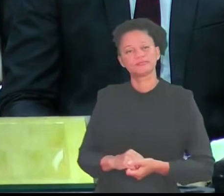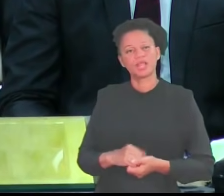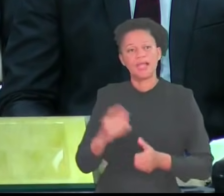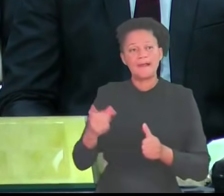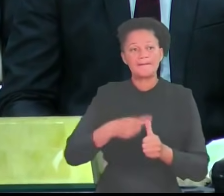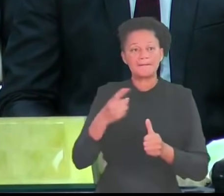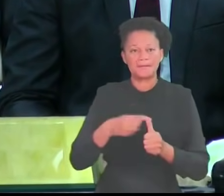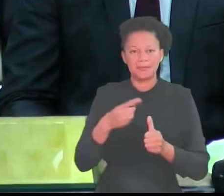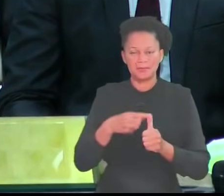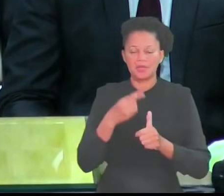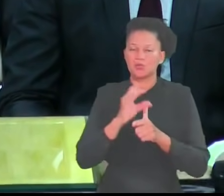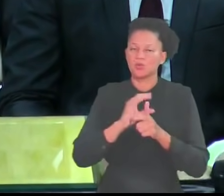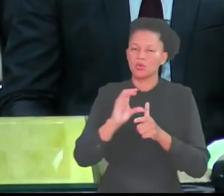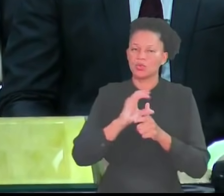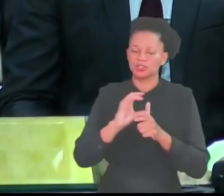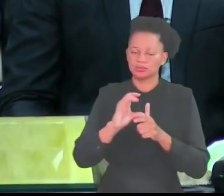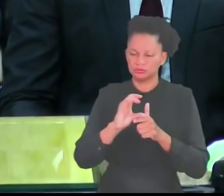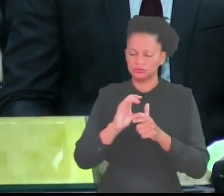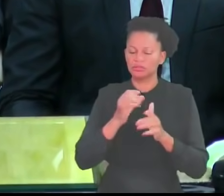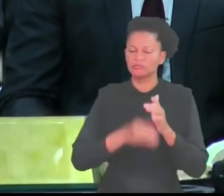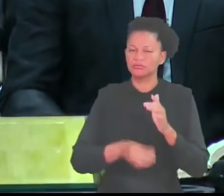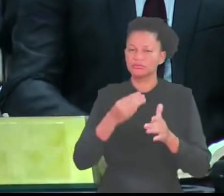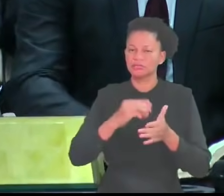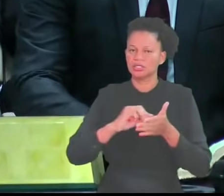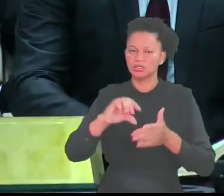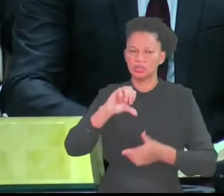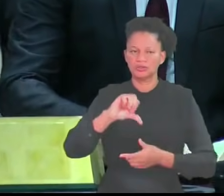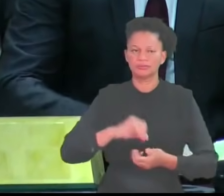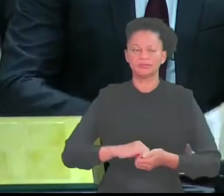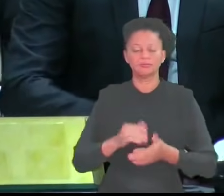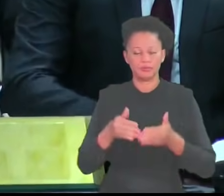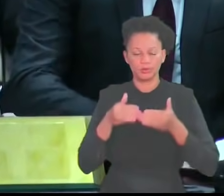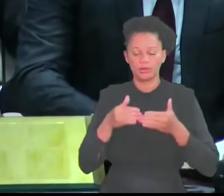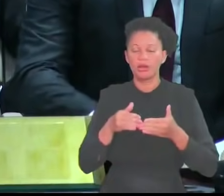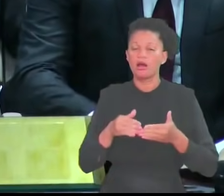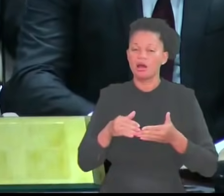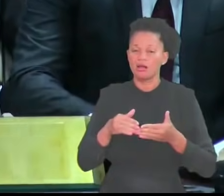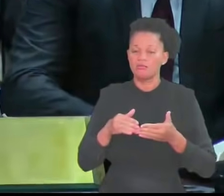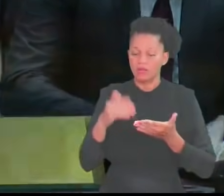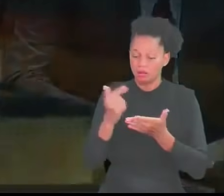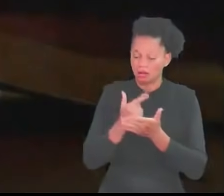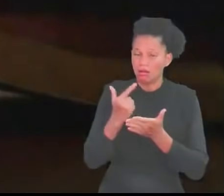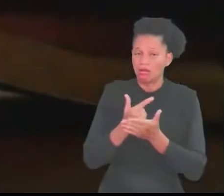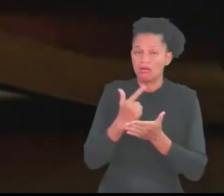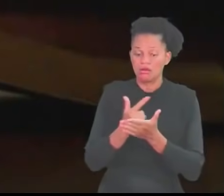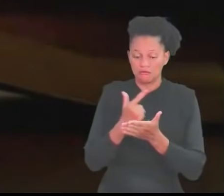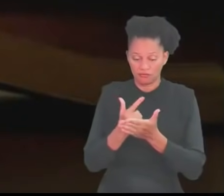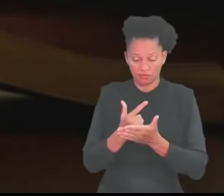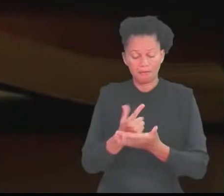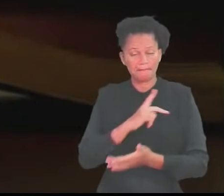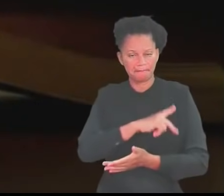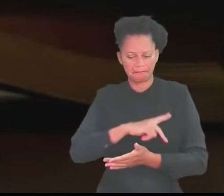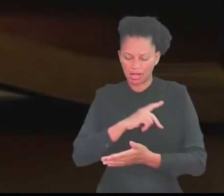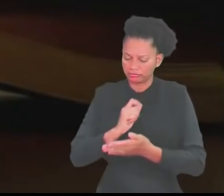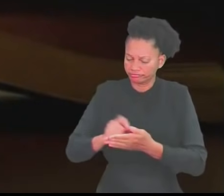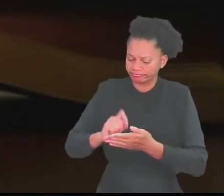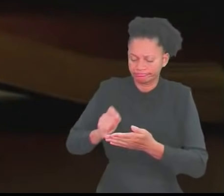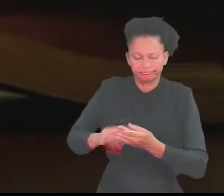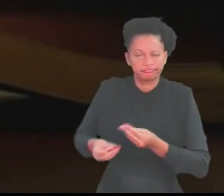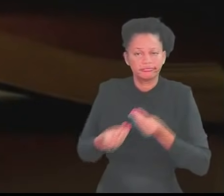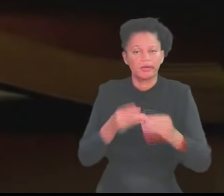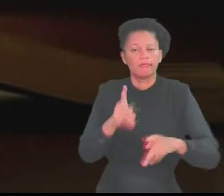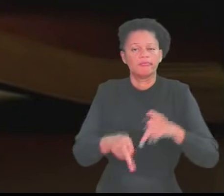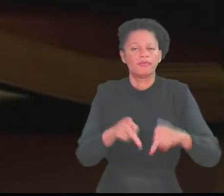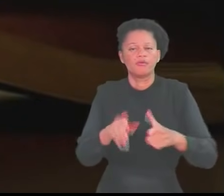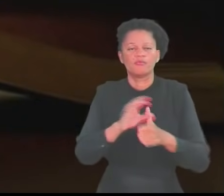1 Coríntios 3 e 9, por favor. Primeira carta de São Paulo aos Coríntios, capítulo 3 e